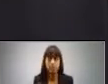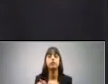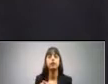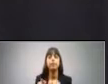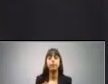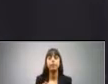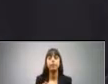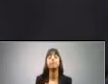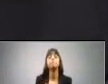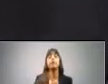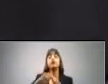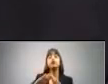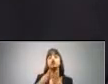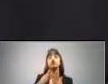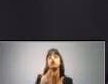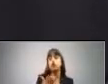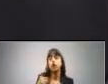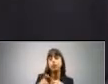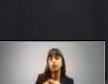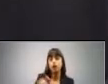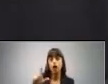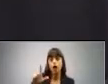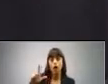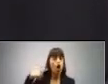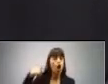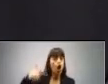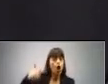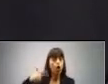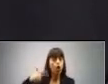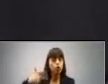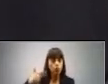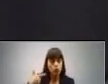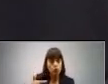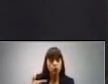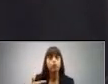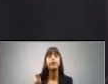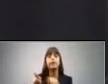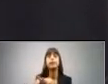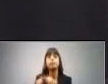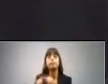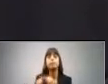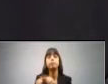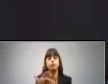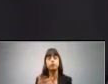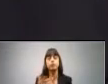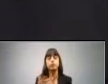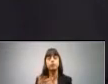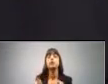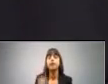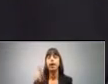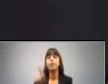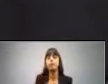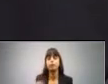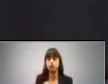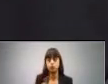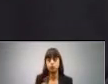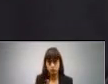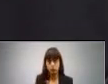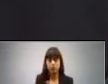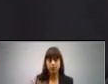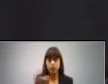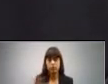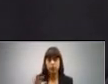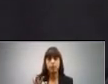de neurociências. É professor associado da Faculdade de Medicina da Universidade de São Paulo e foi responsável pelo Instituto